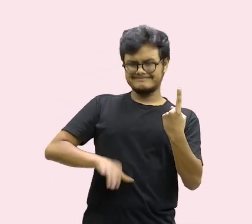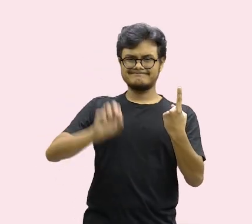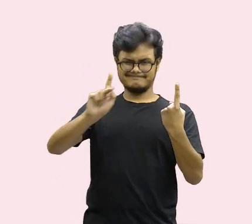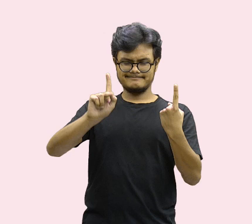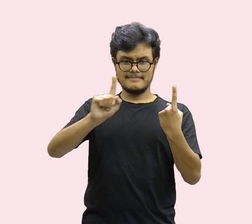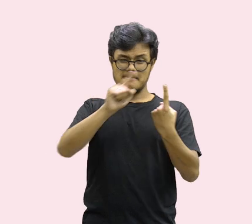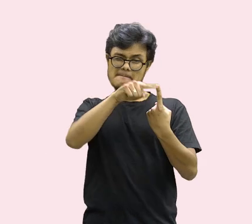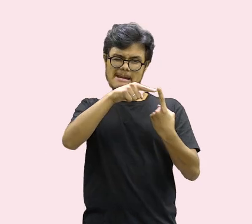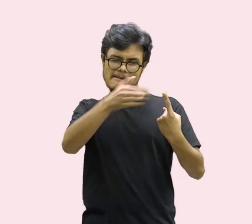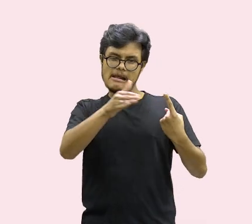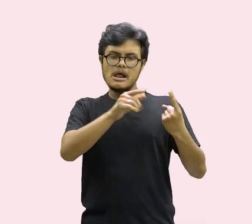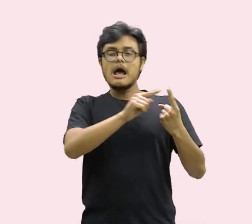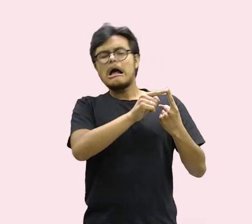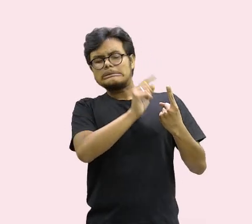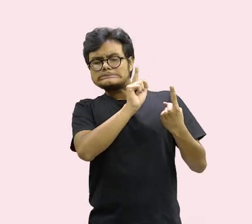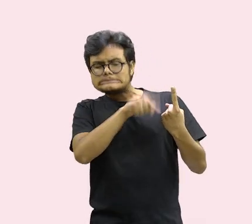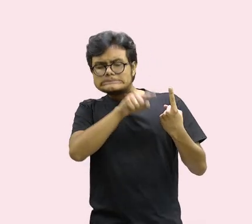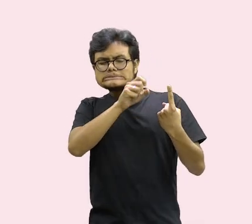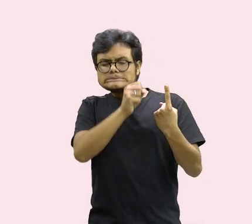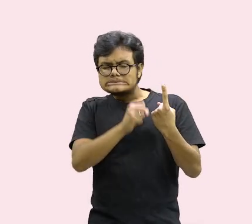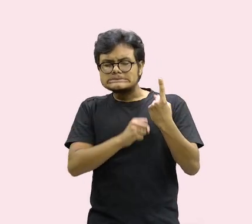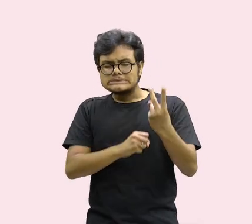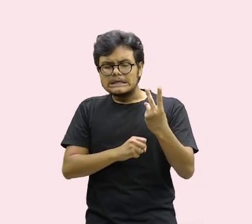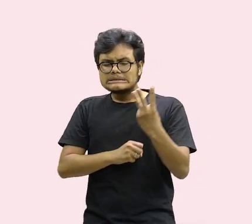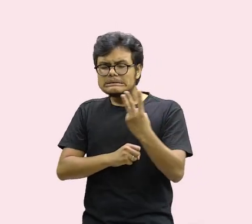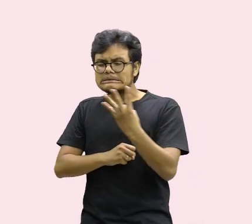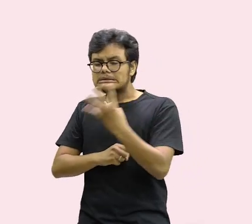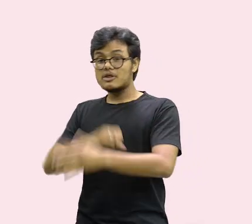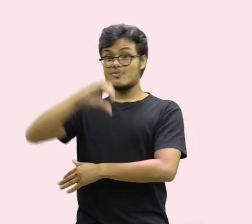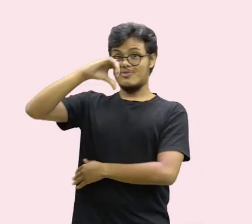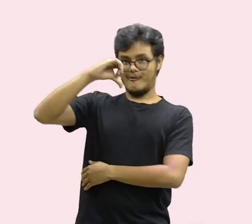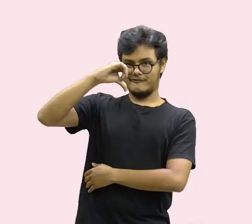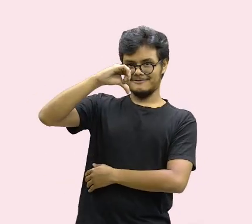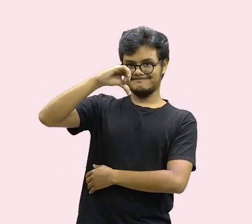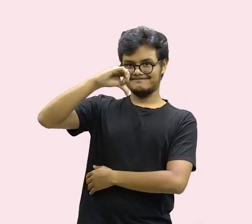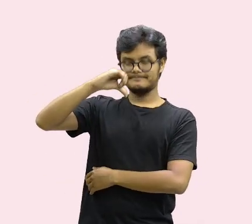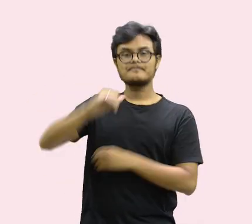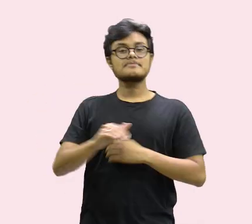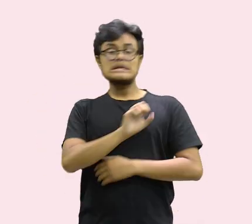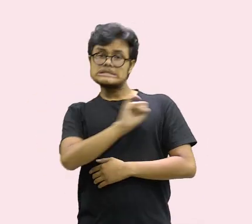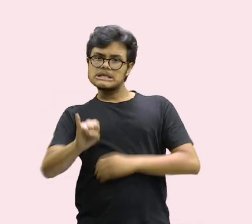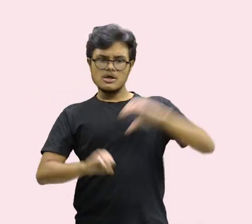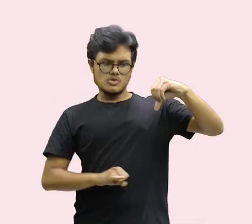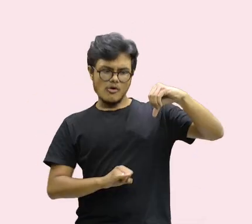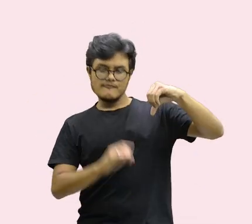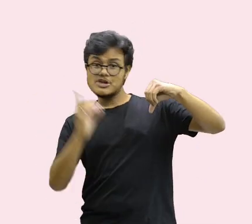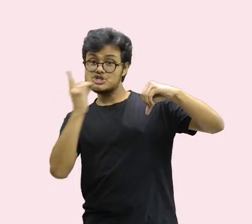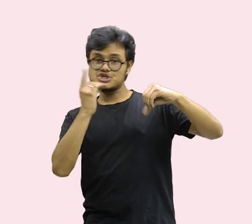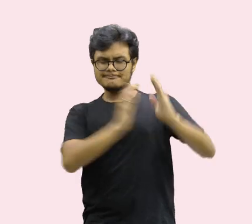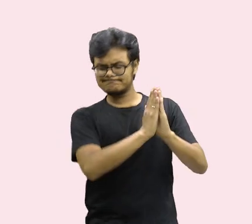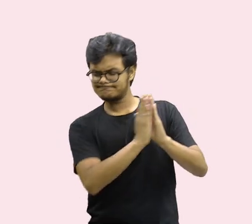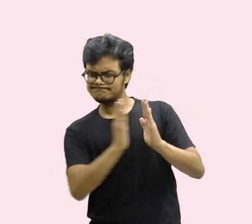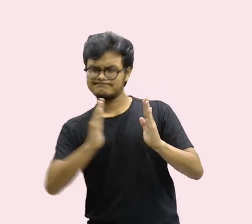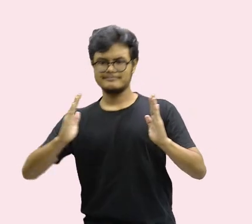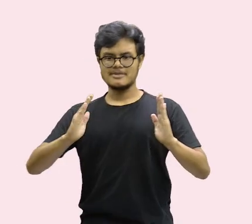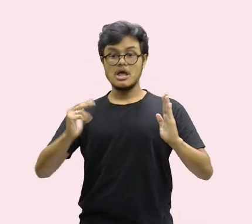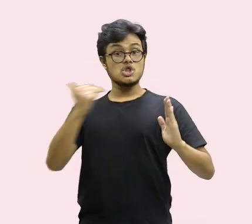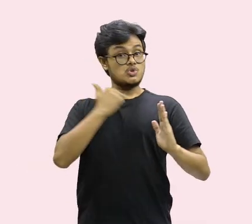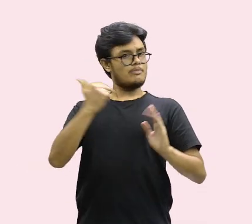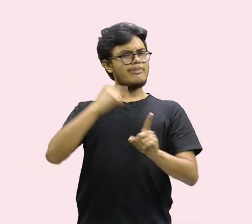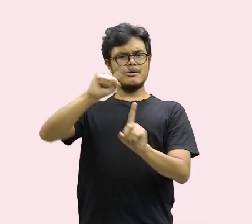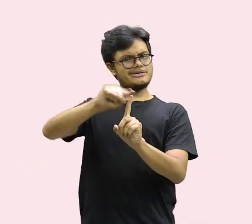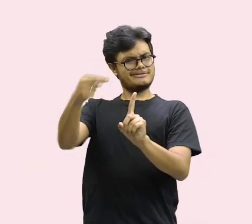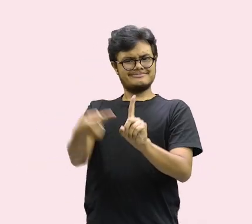conta a partir do primeiro dia de menstruação, você conta 9 dias. Durante esses 9 dias, a mulher não pode engravidar. Sabe por